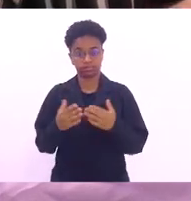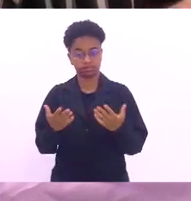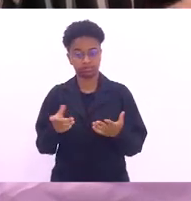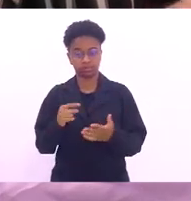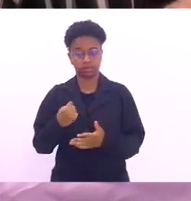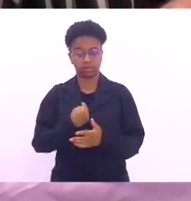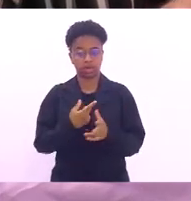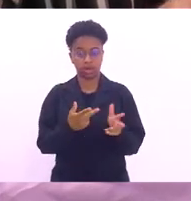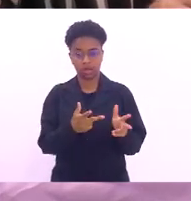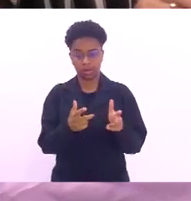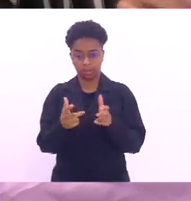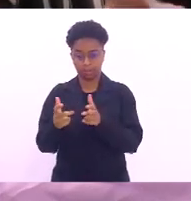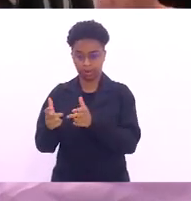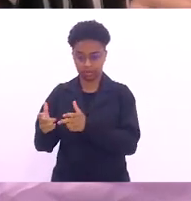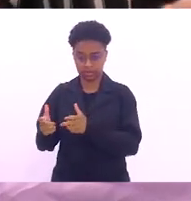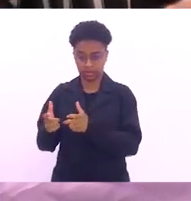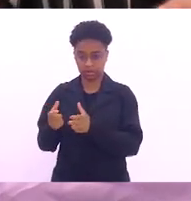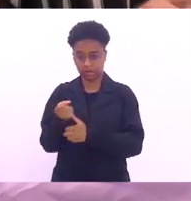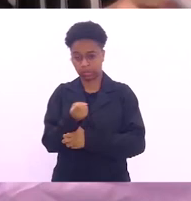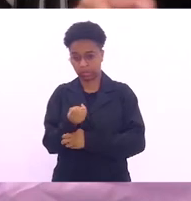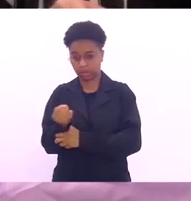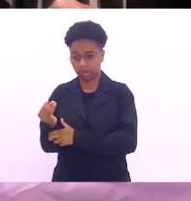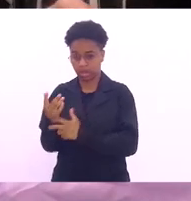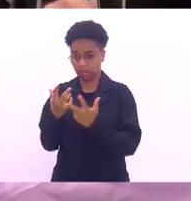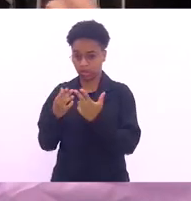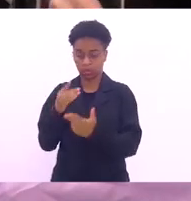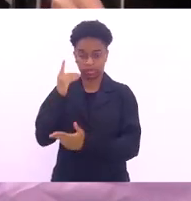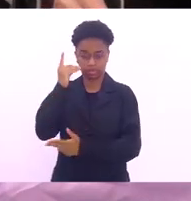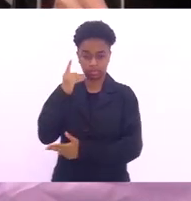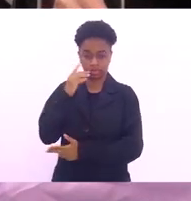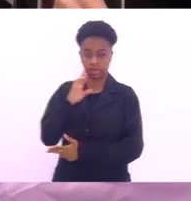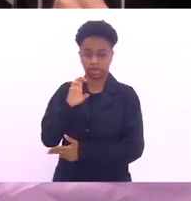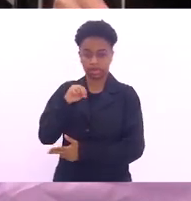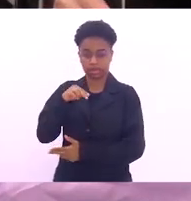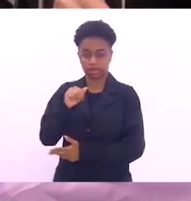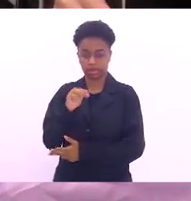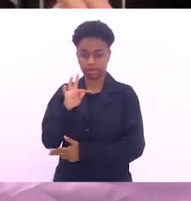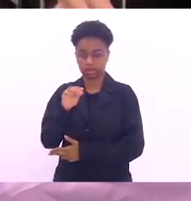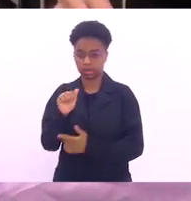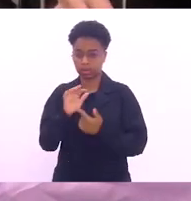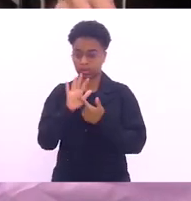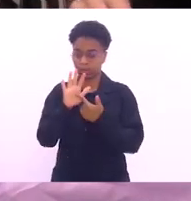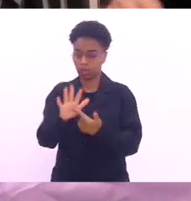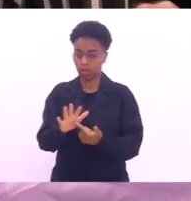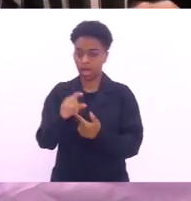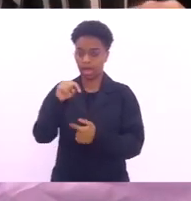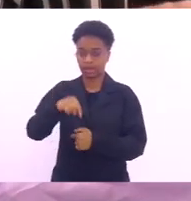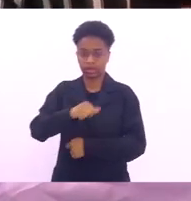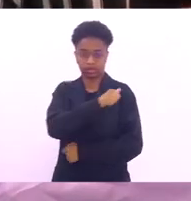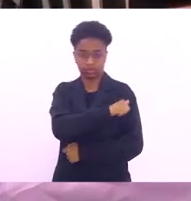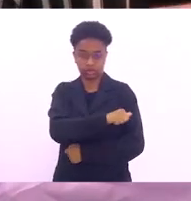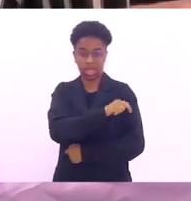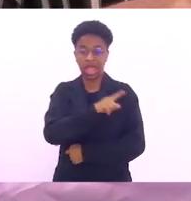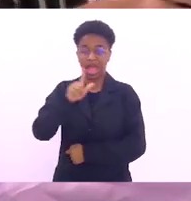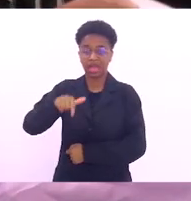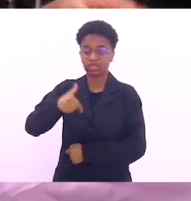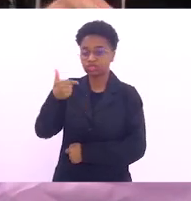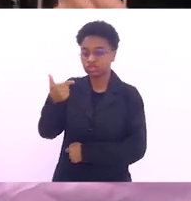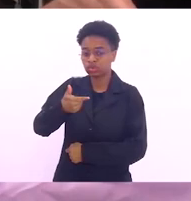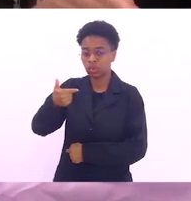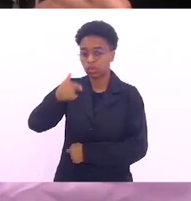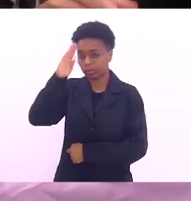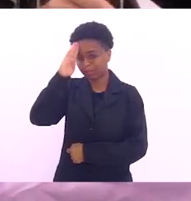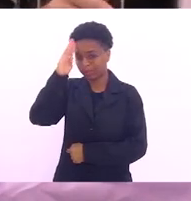números como foi colocado pela deputada Renata onde o estado do Rio de Janeiro ocupa a segunda colocação nesse